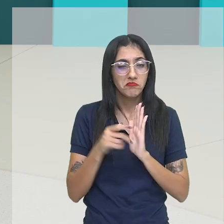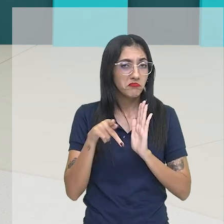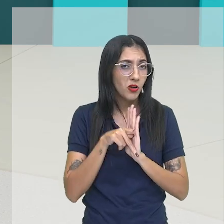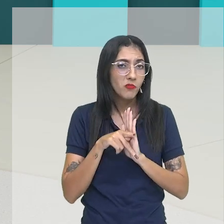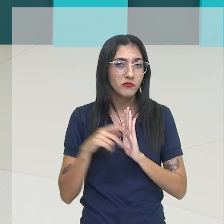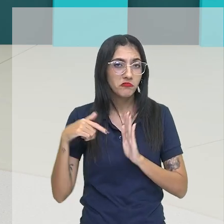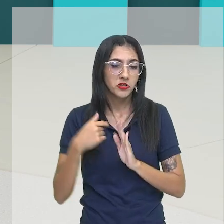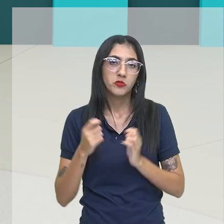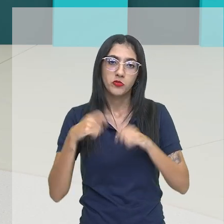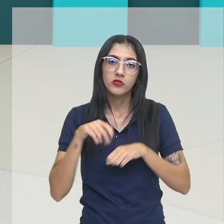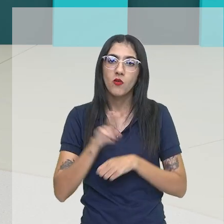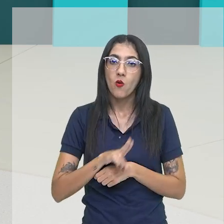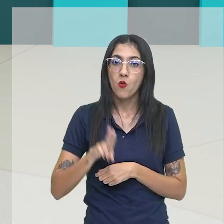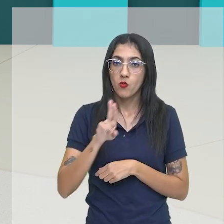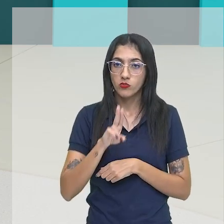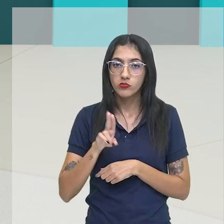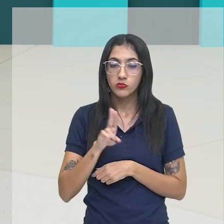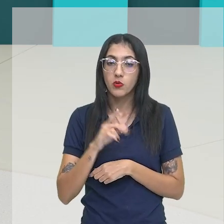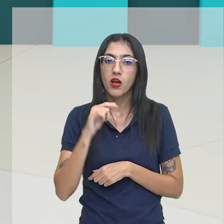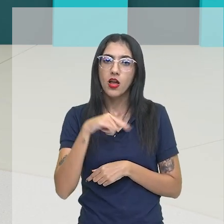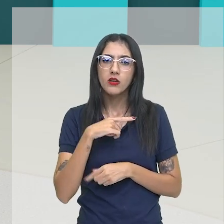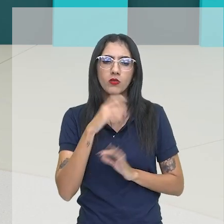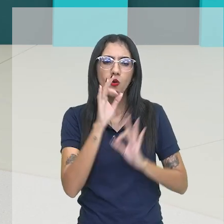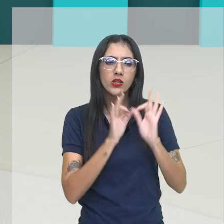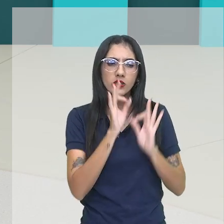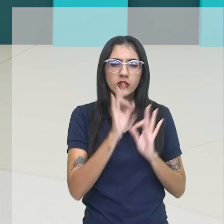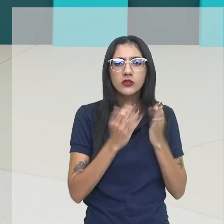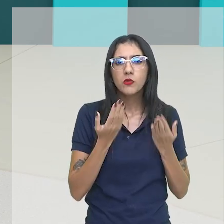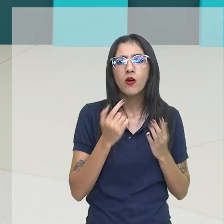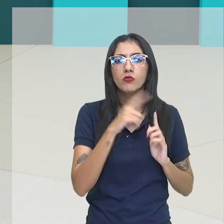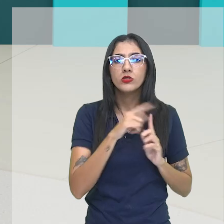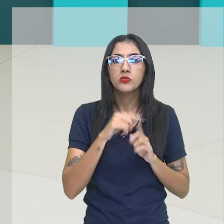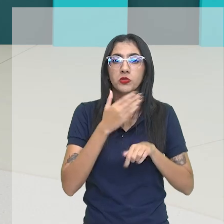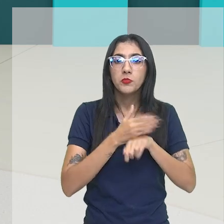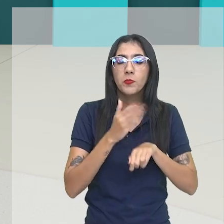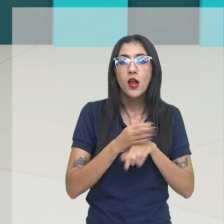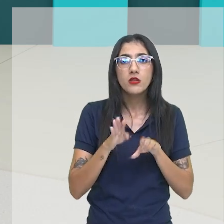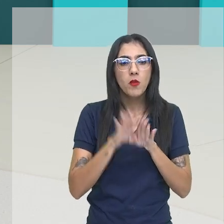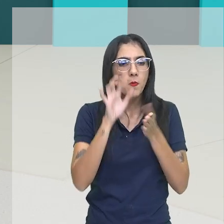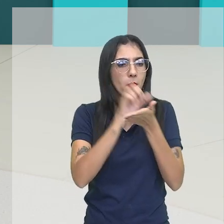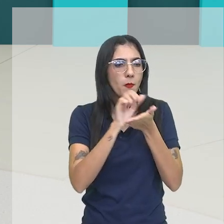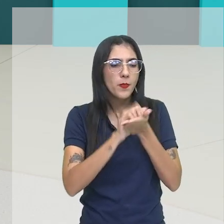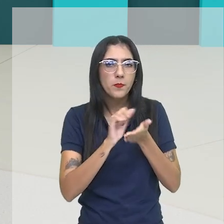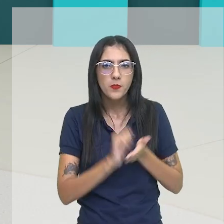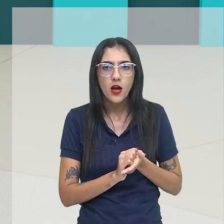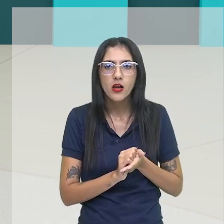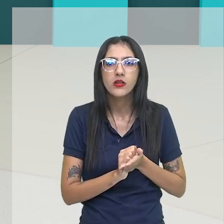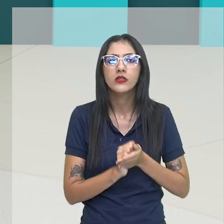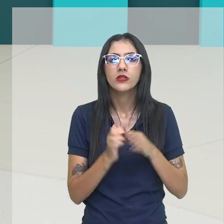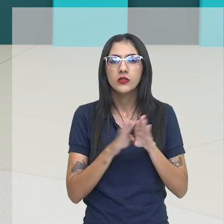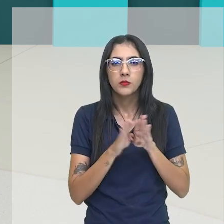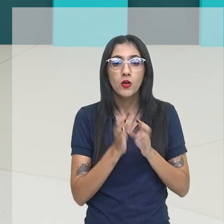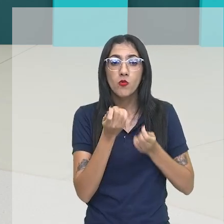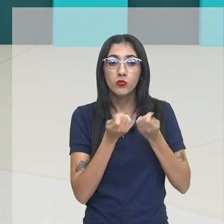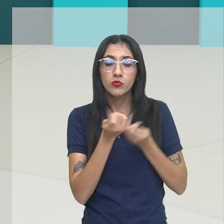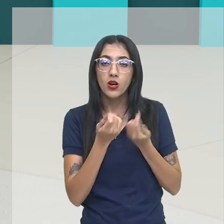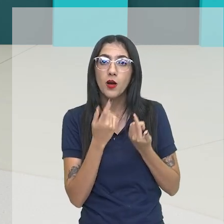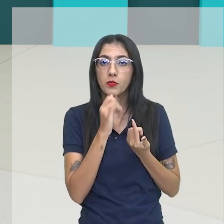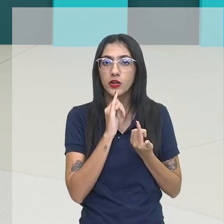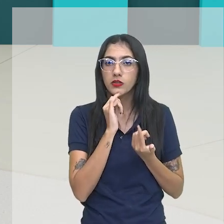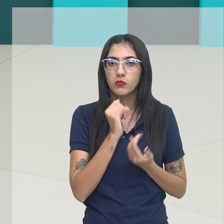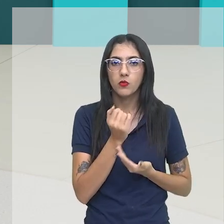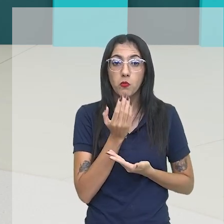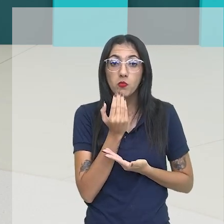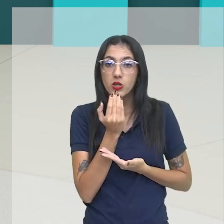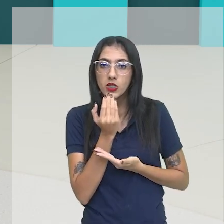que são projetados para planejar exercícios, registrar atividades físicas, monitorar a dieta, por